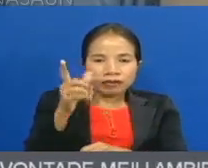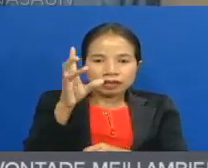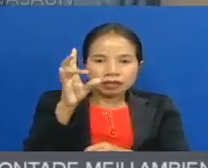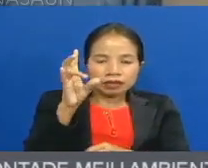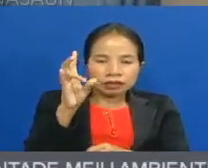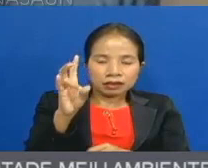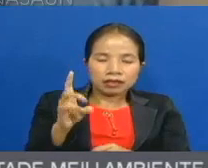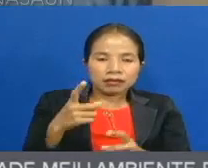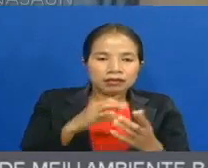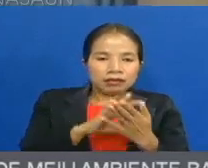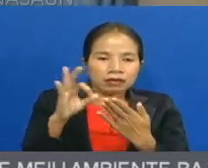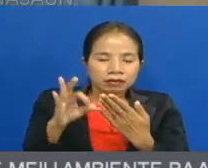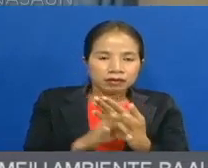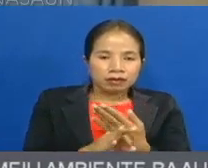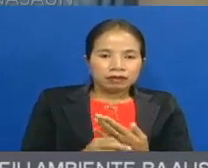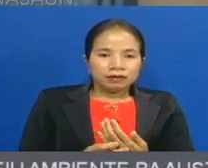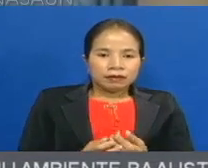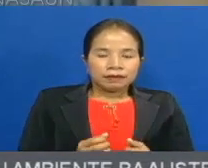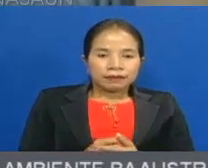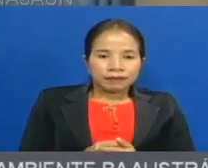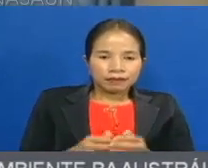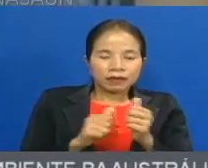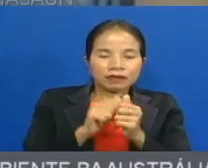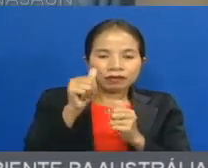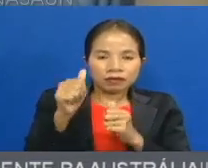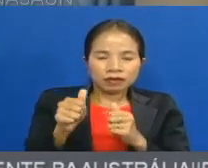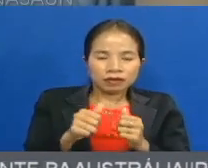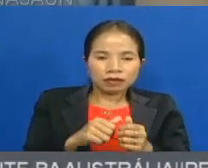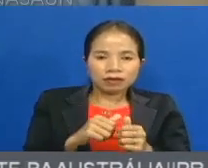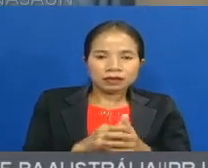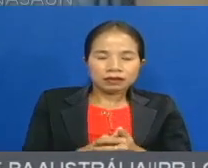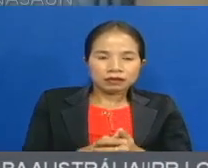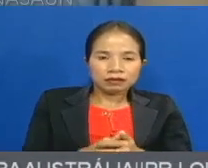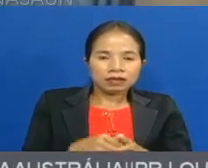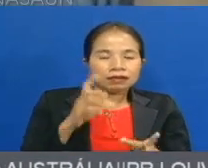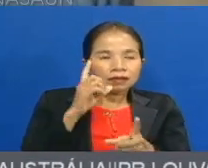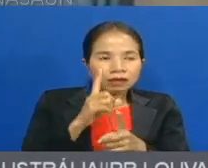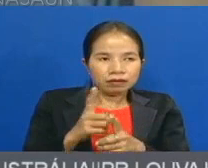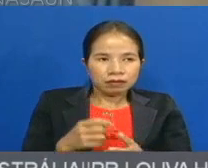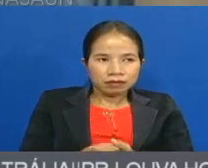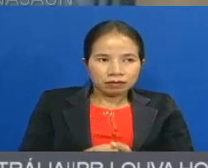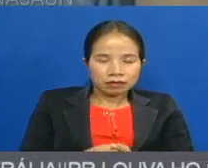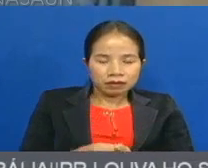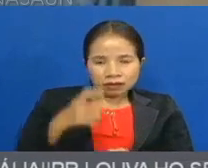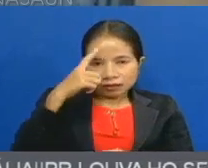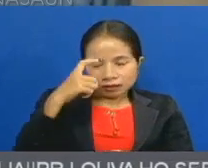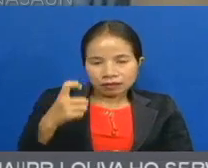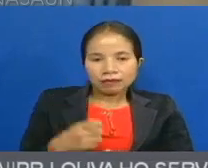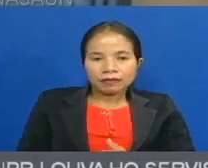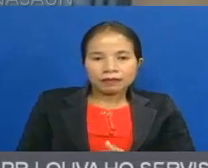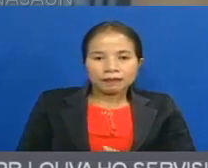27 e 28 de fevereiro. O anúncio de né, é justificado. Também né,